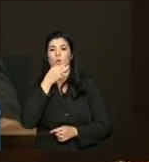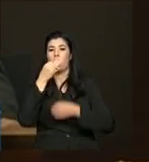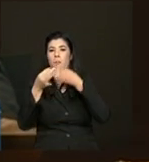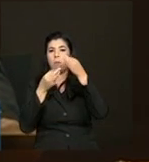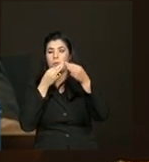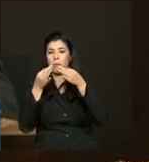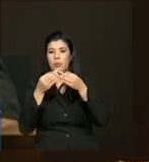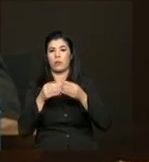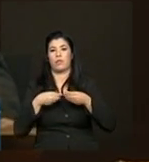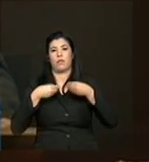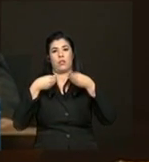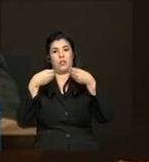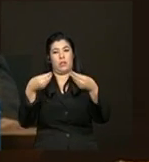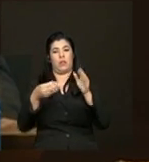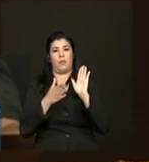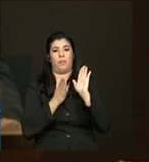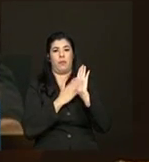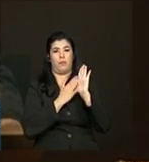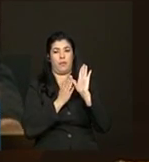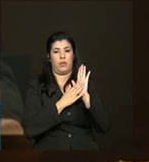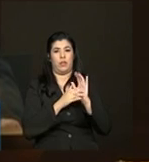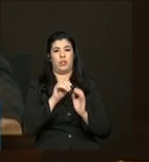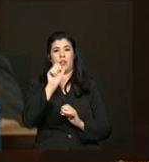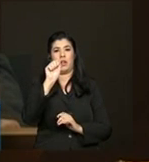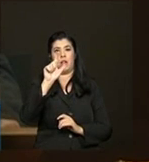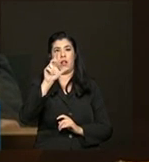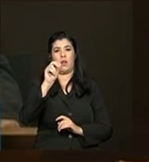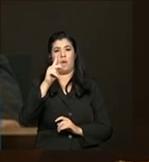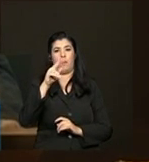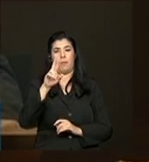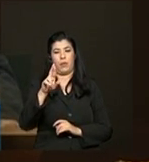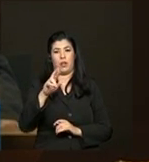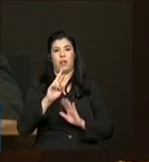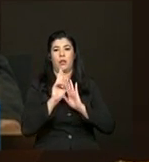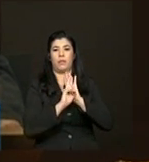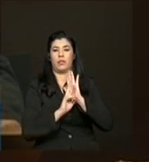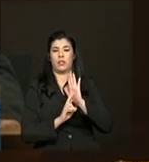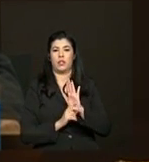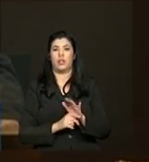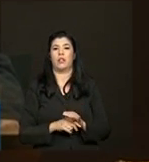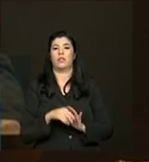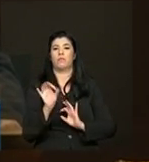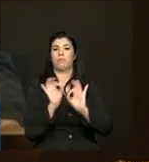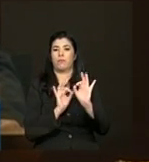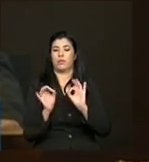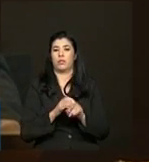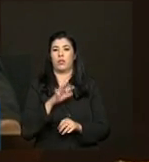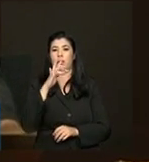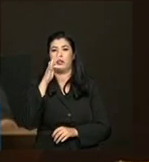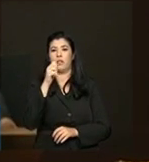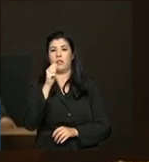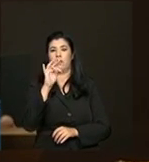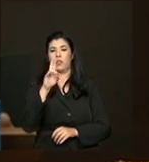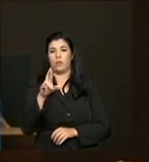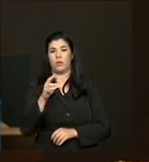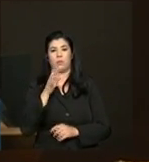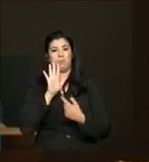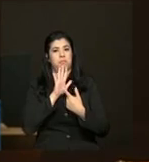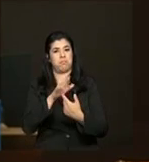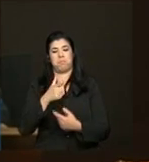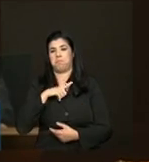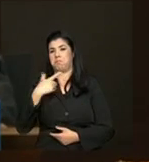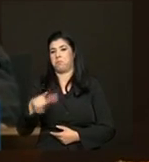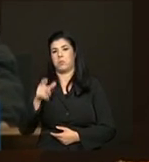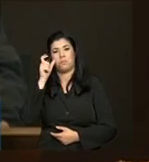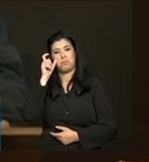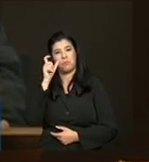Propostas entregues pelo proponente Alupar Investimento SA, representado pela corretora Fator, declara que não possui interesse em apresentar a